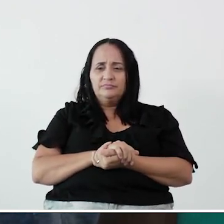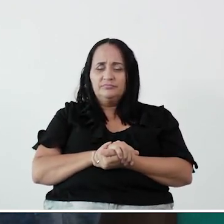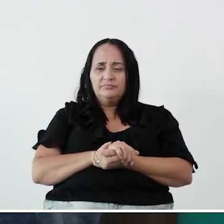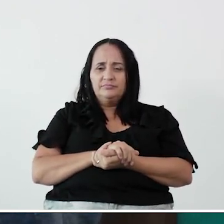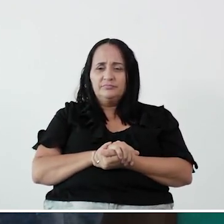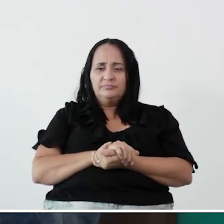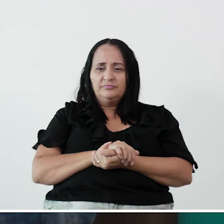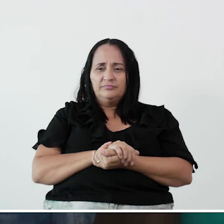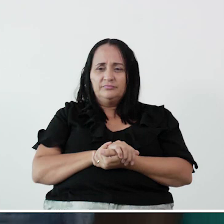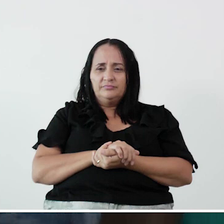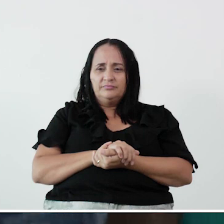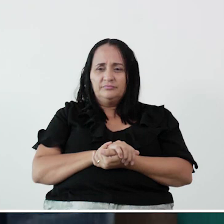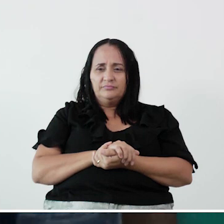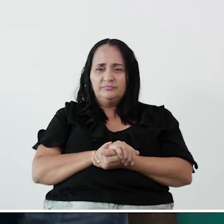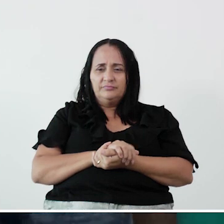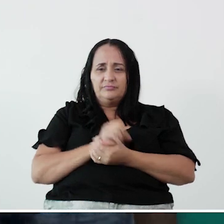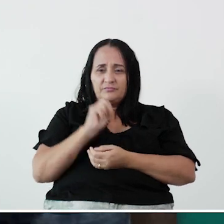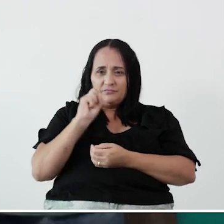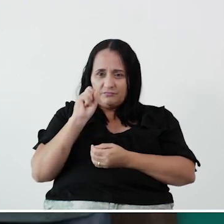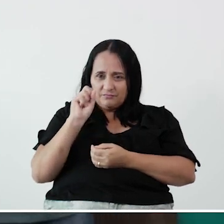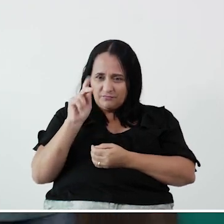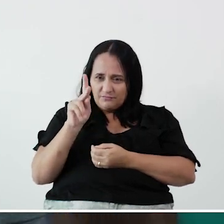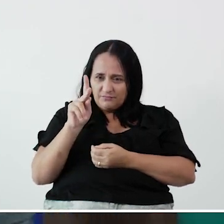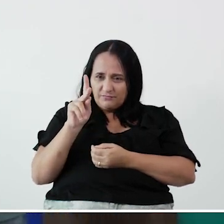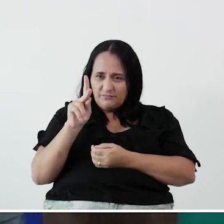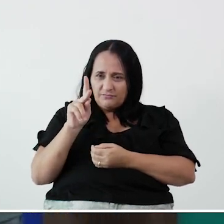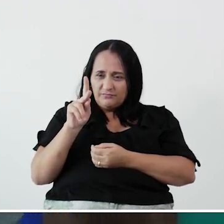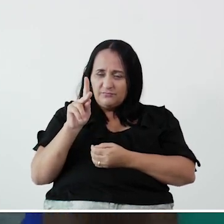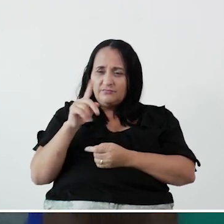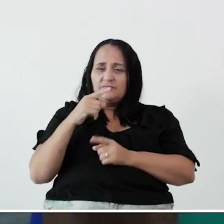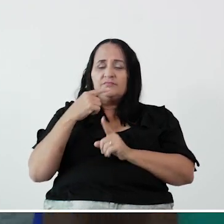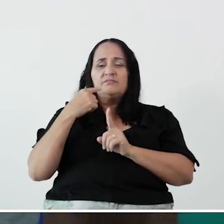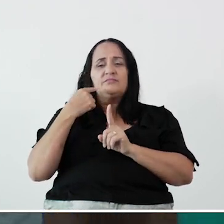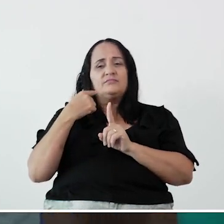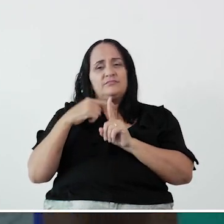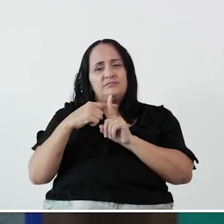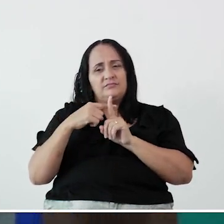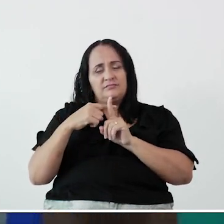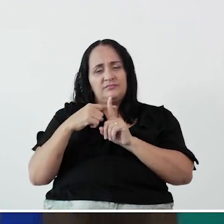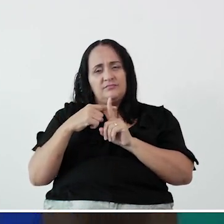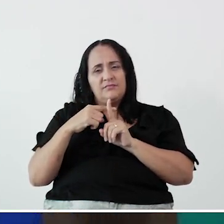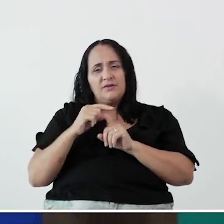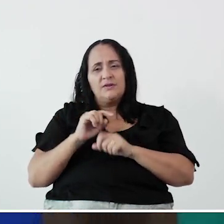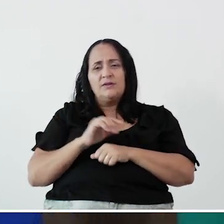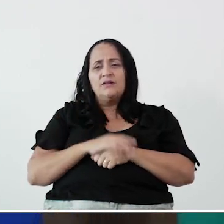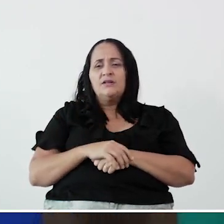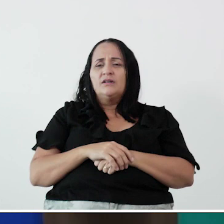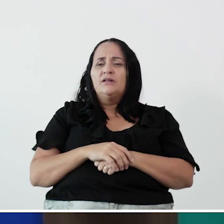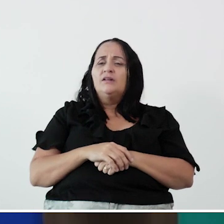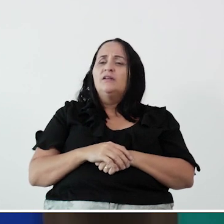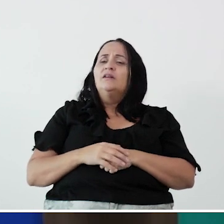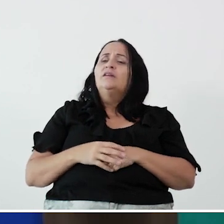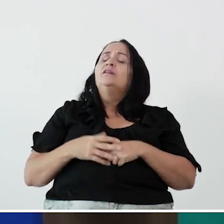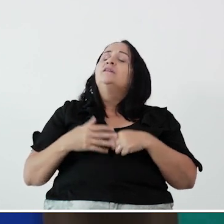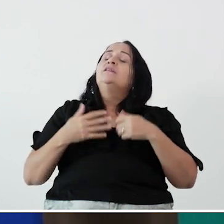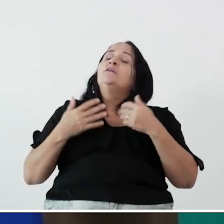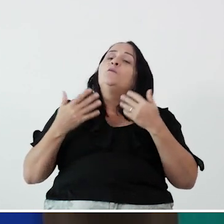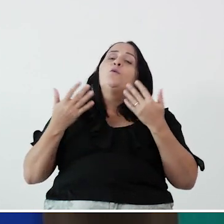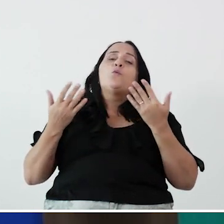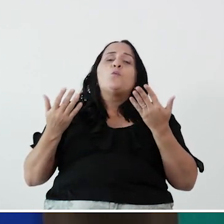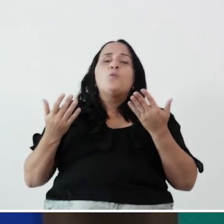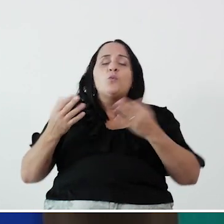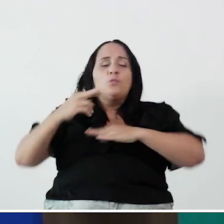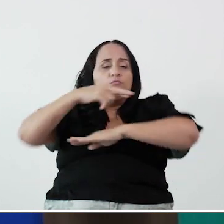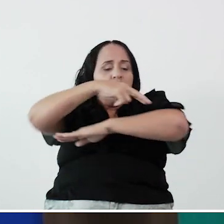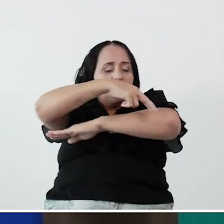mais 5. Ok? Um número positivo. Professor, então como é que eu vejo isso na